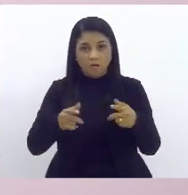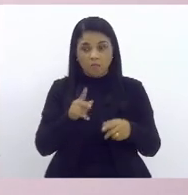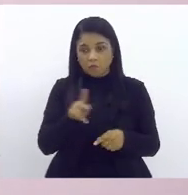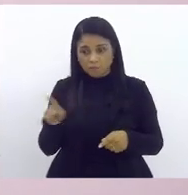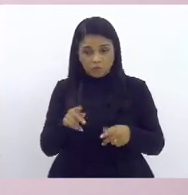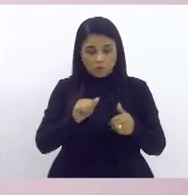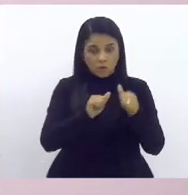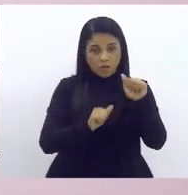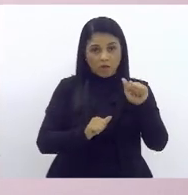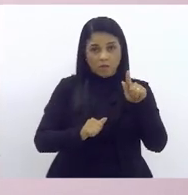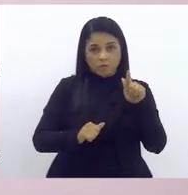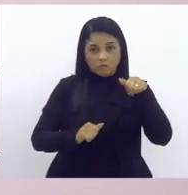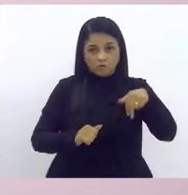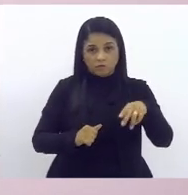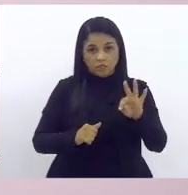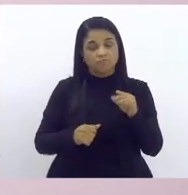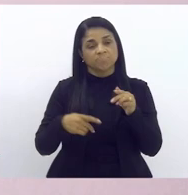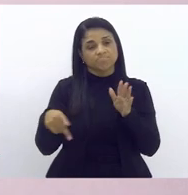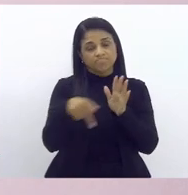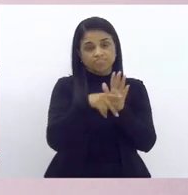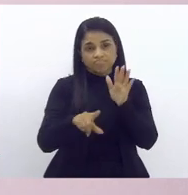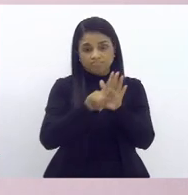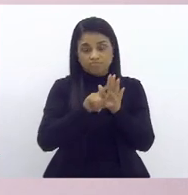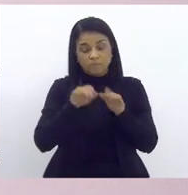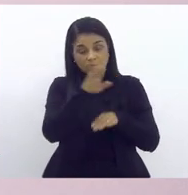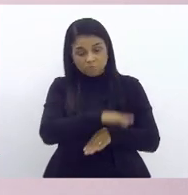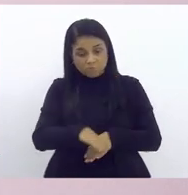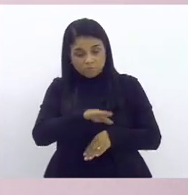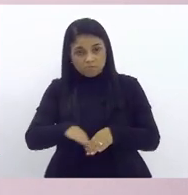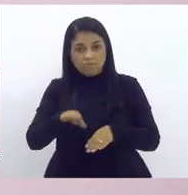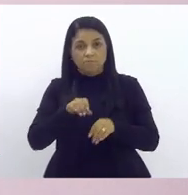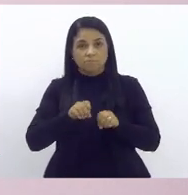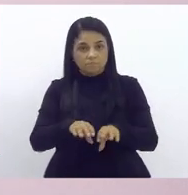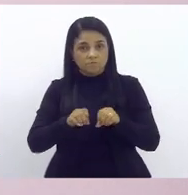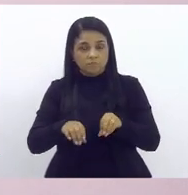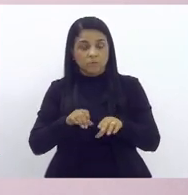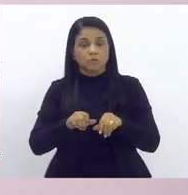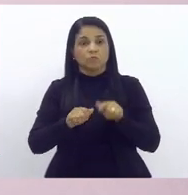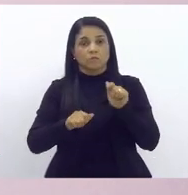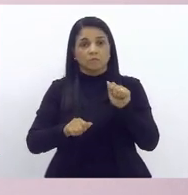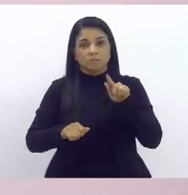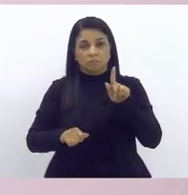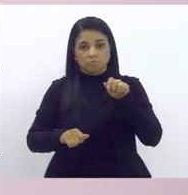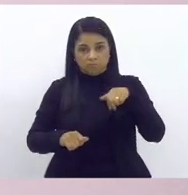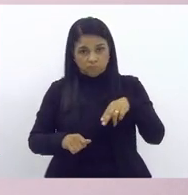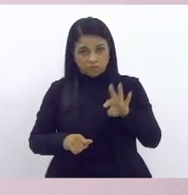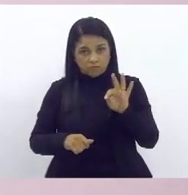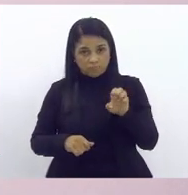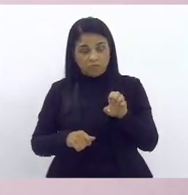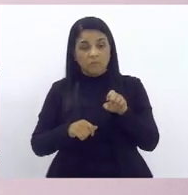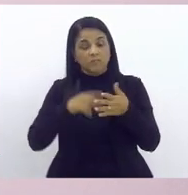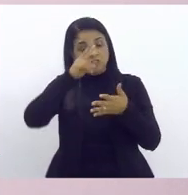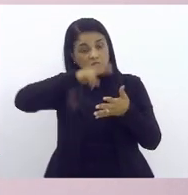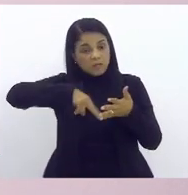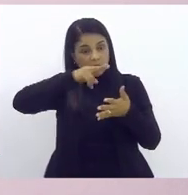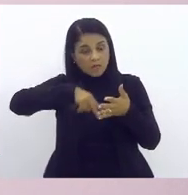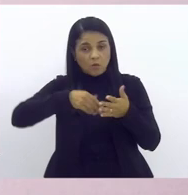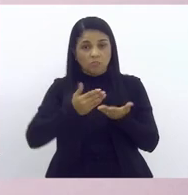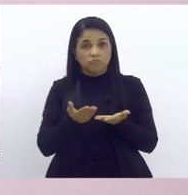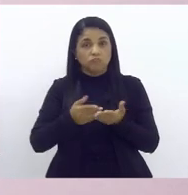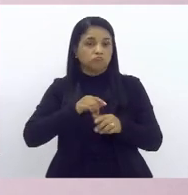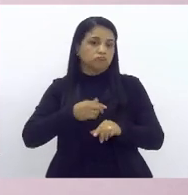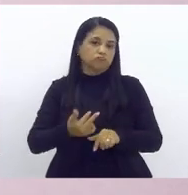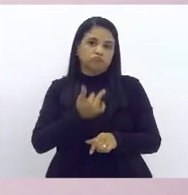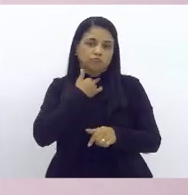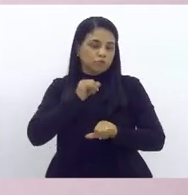que cabe um PL, né, dos agentes da educação infantil. A gente, inicialmente, a gente fez uma leitura que a gente não podia alterar